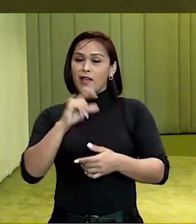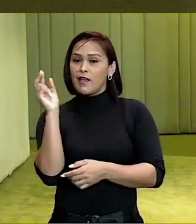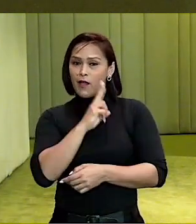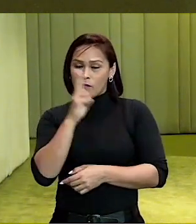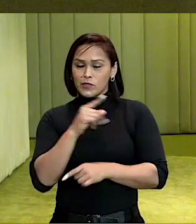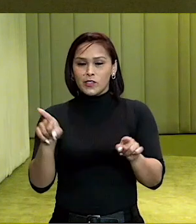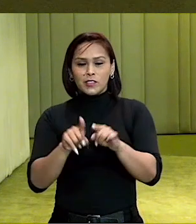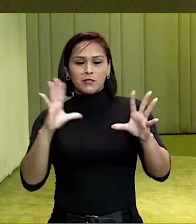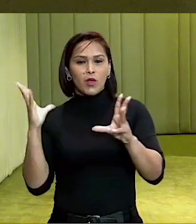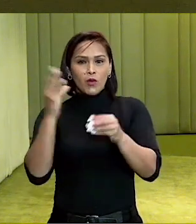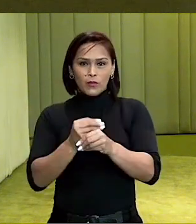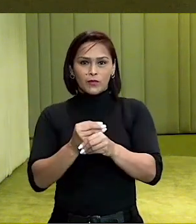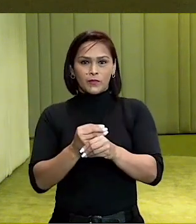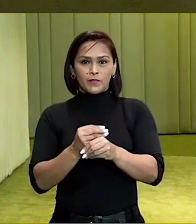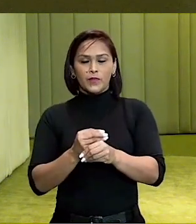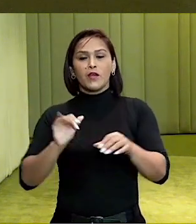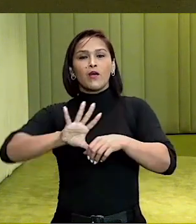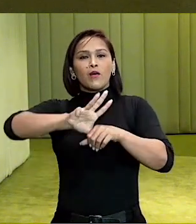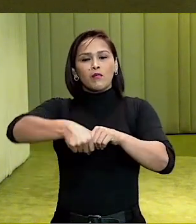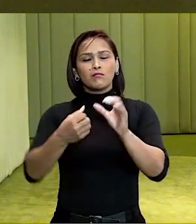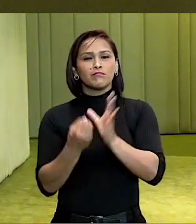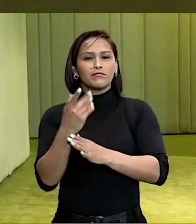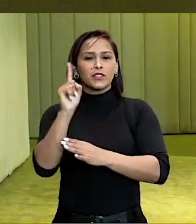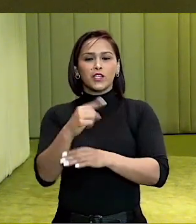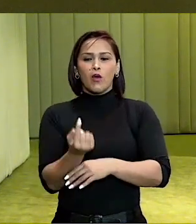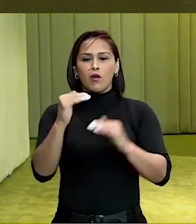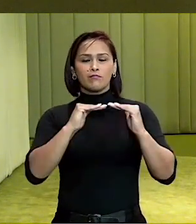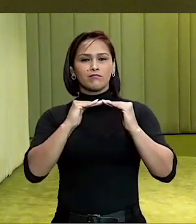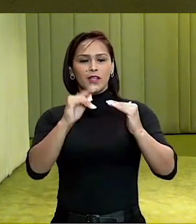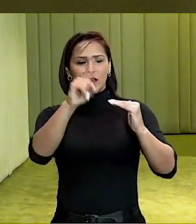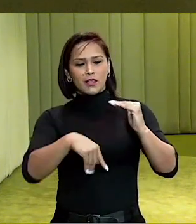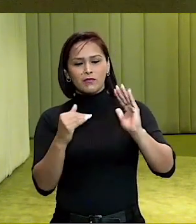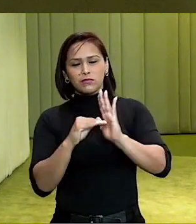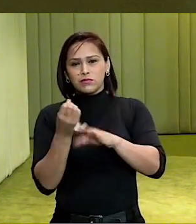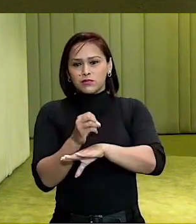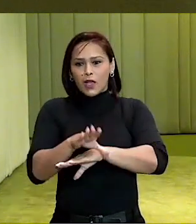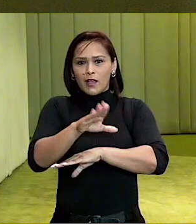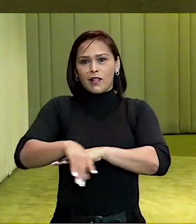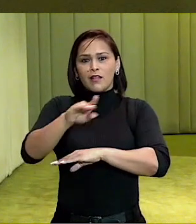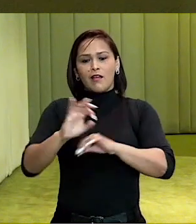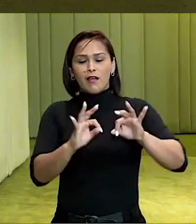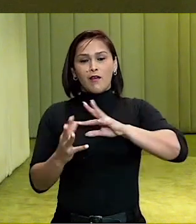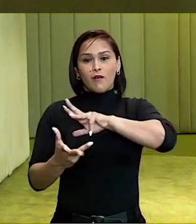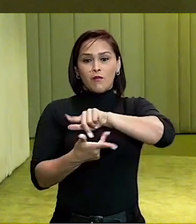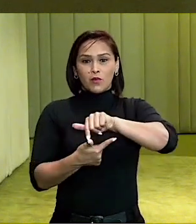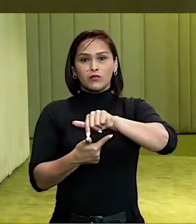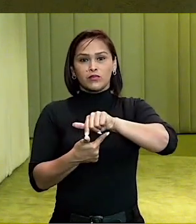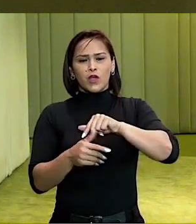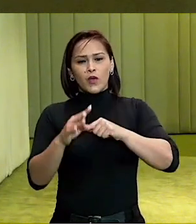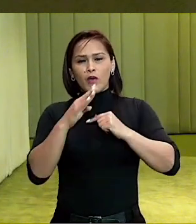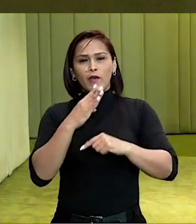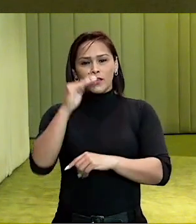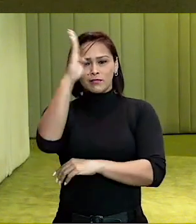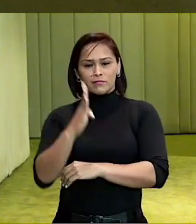dar-lhes concretude. O Mercosul foi criado como uma plataforma de nosso lançamento ao mundo. Essa